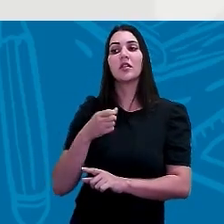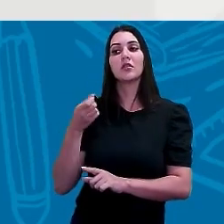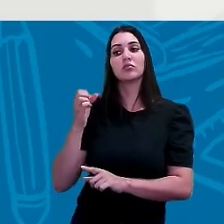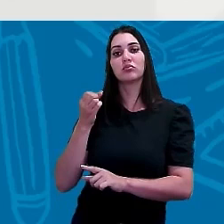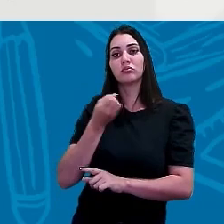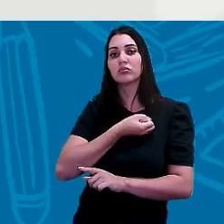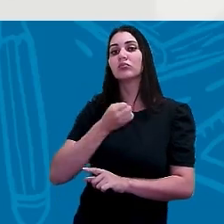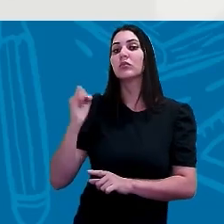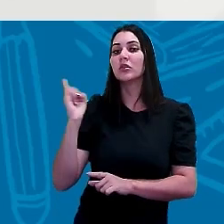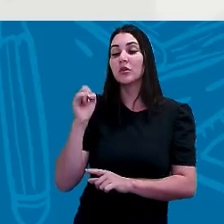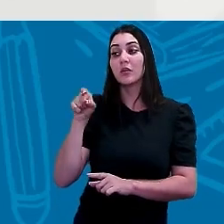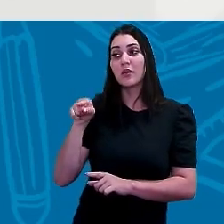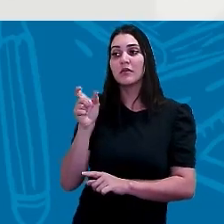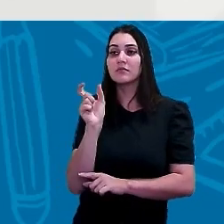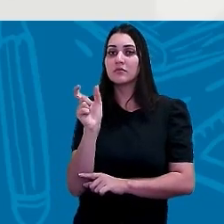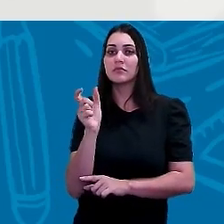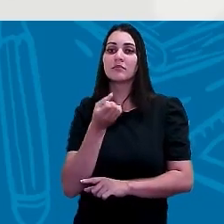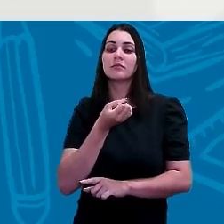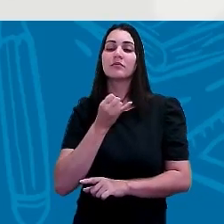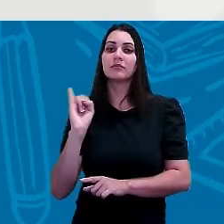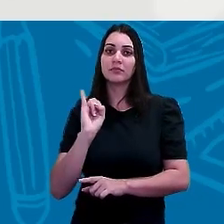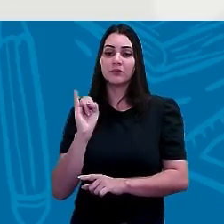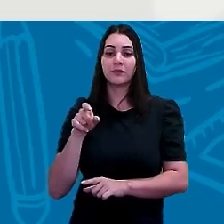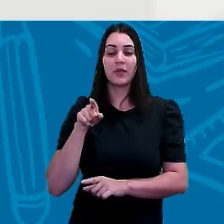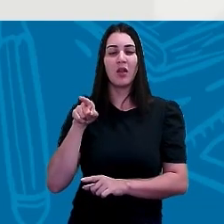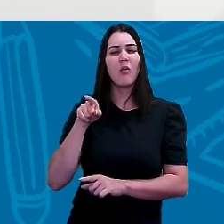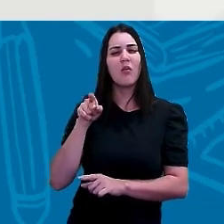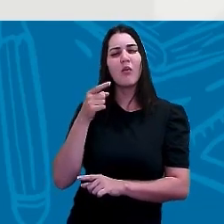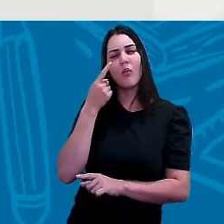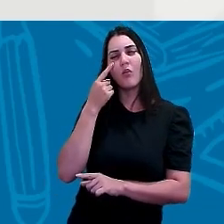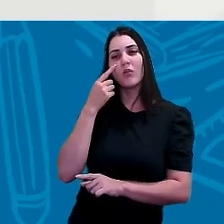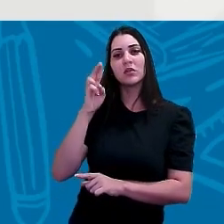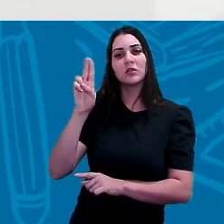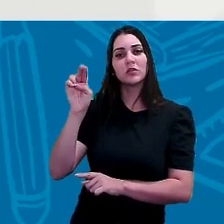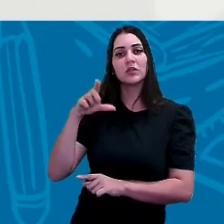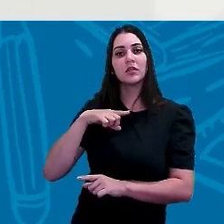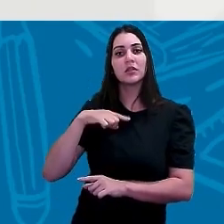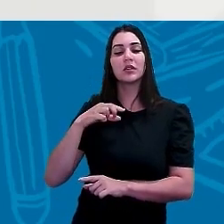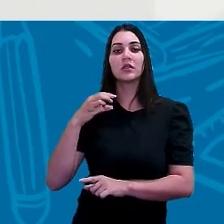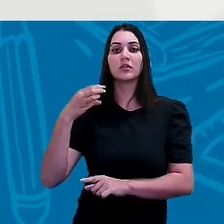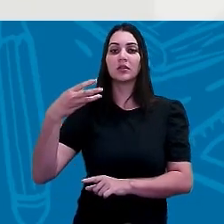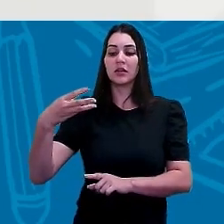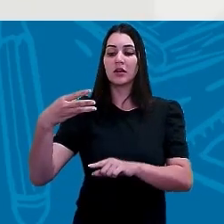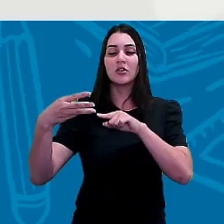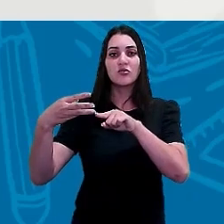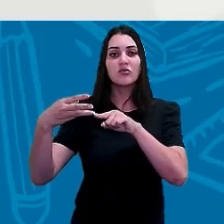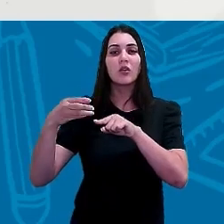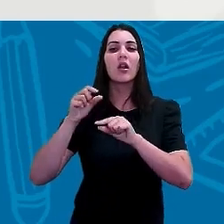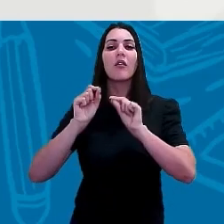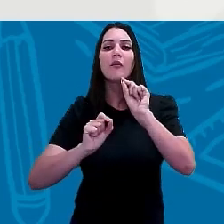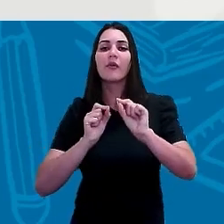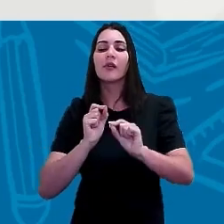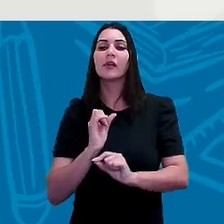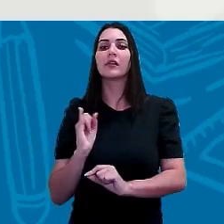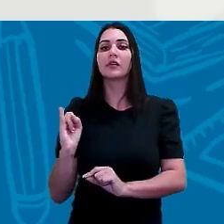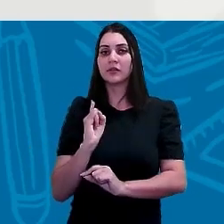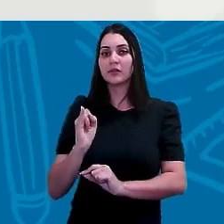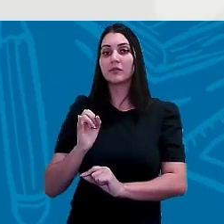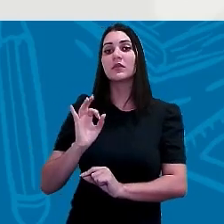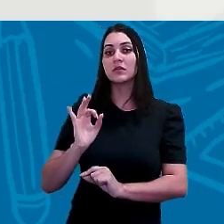número é ímpar. Então, lá na casinha da unidade, eu tenho o número 3. E 3 é um número ímpar, não é